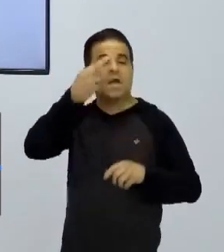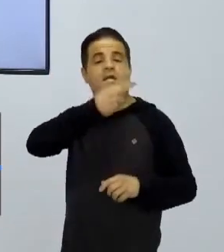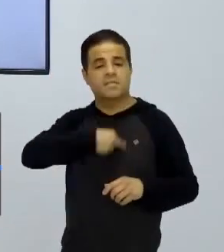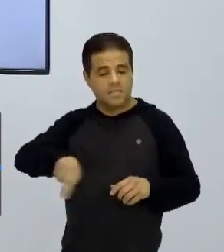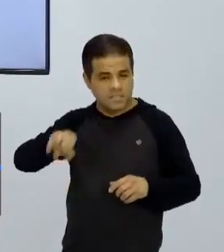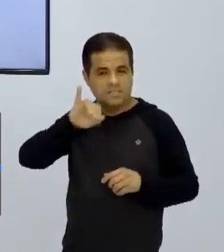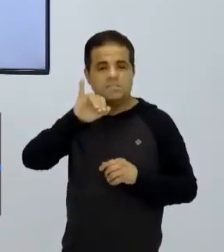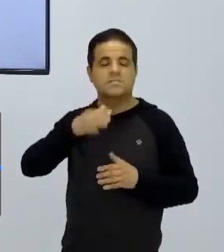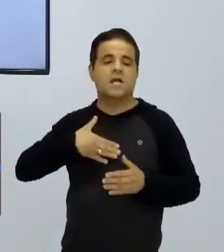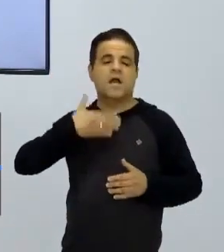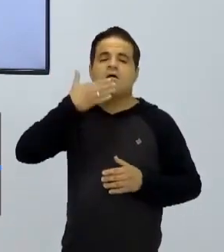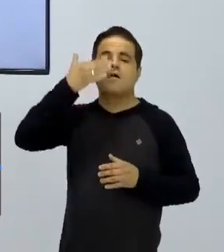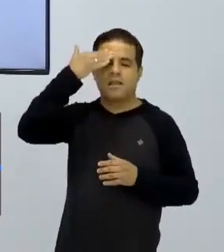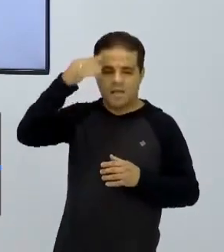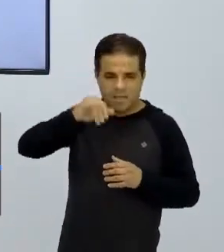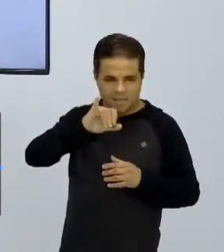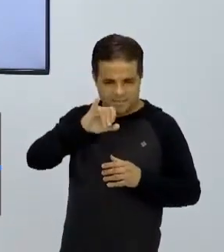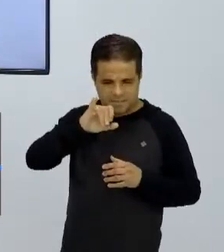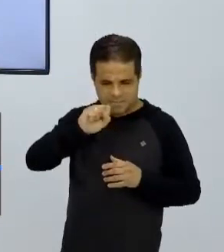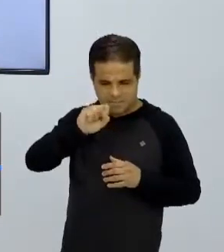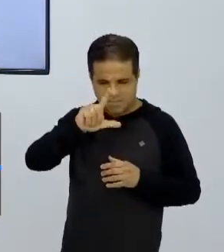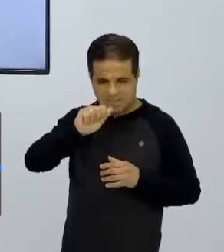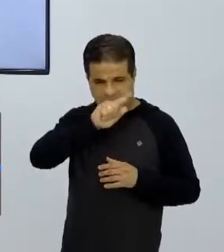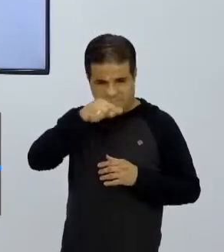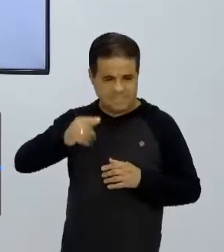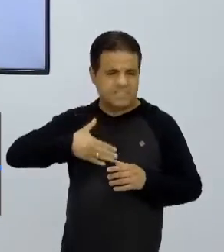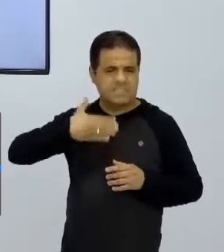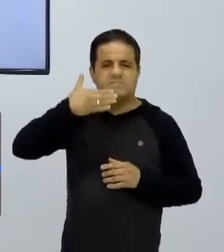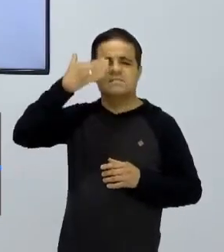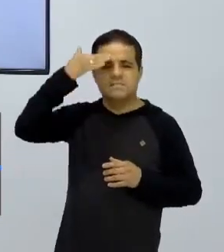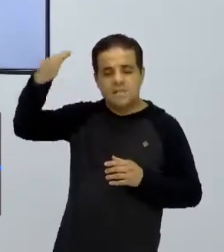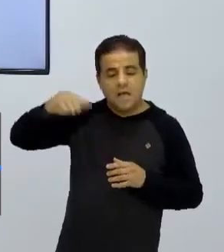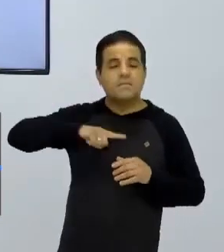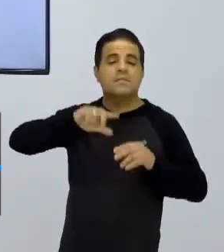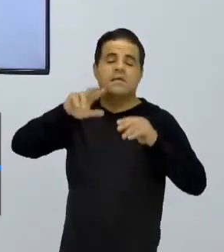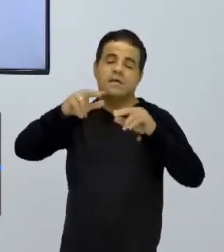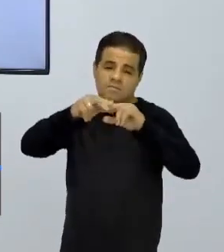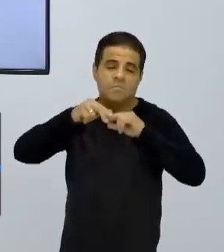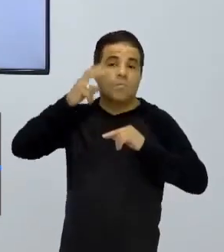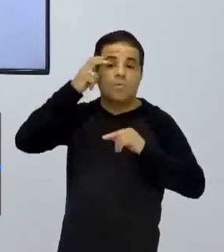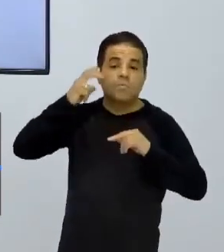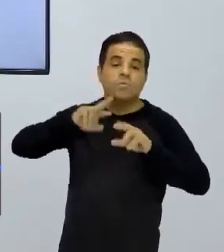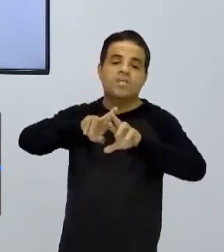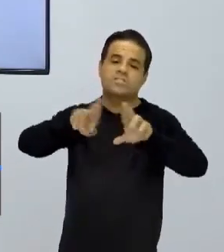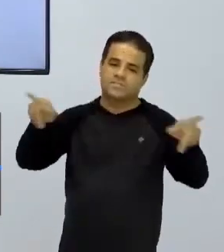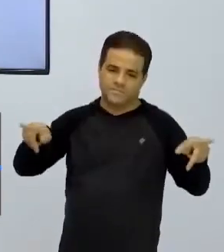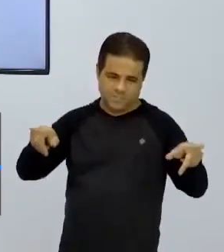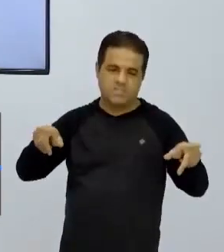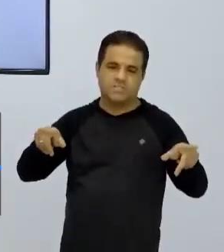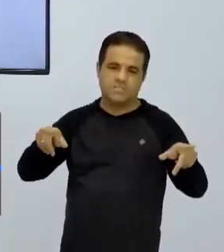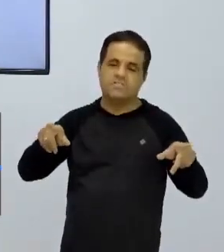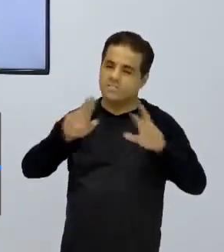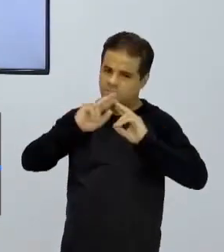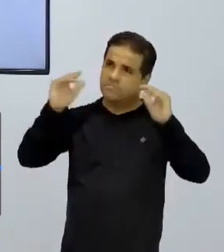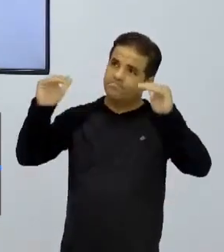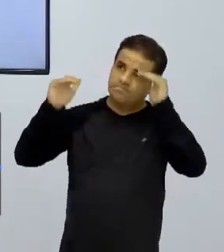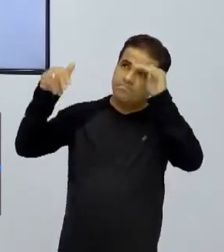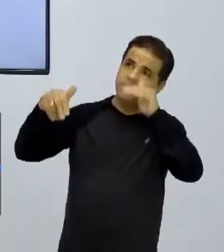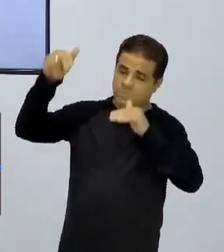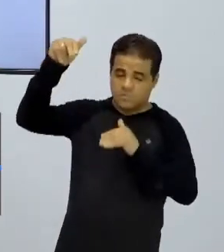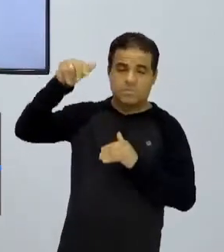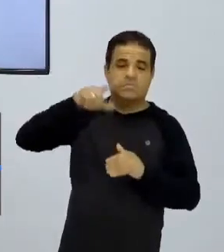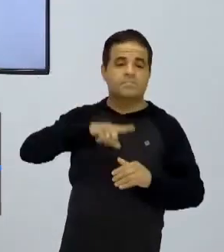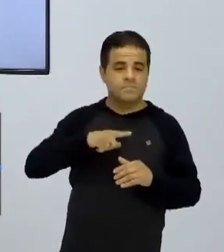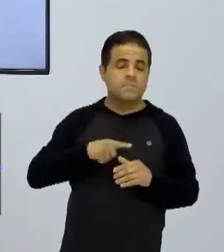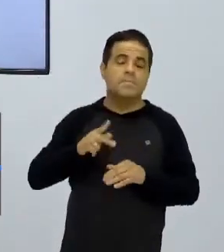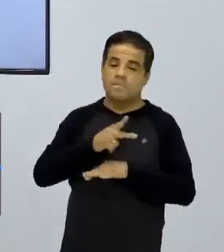religião islâmica, né? Então tem já uma questão aí cultural diferente da África subsaariana, apesar